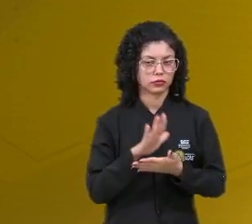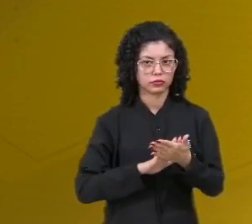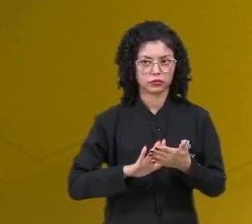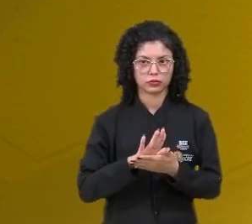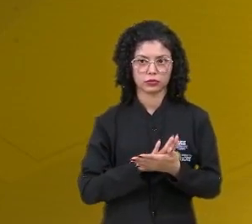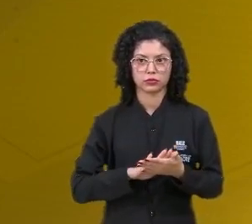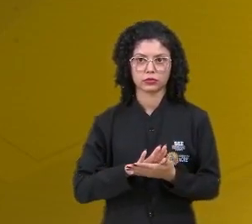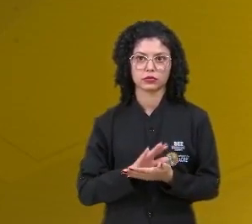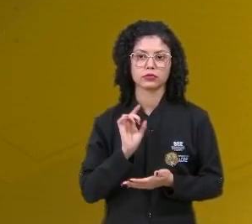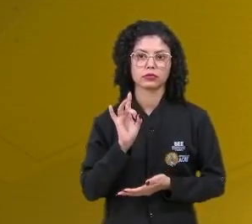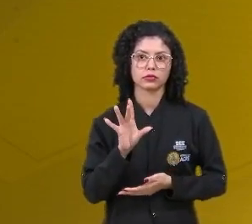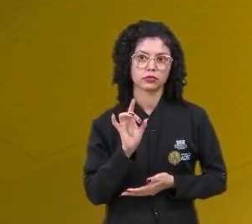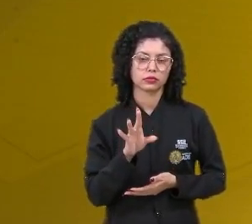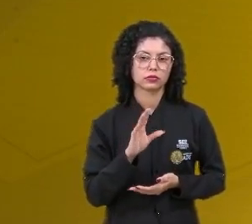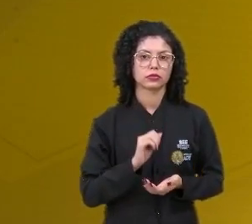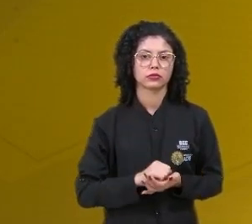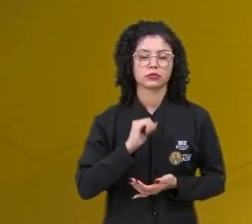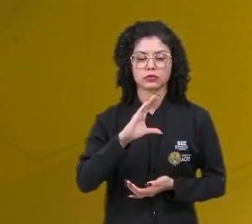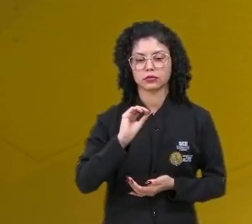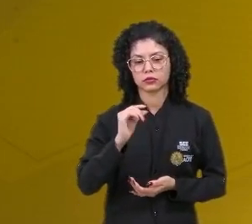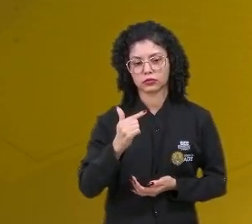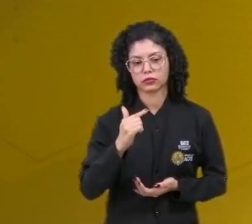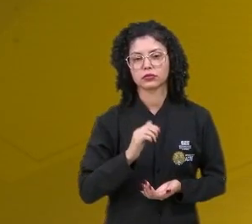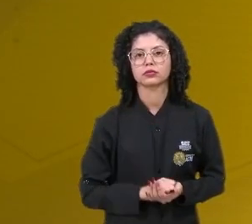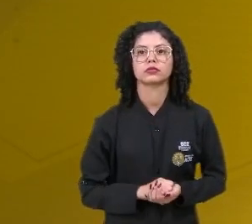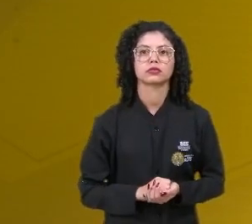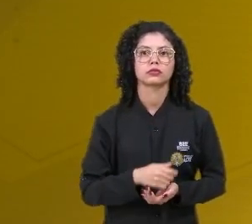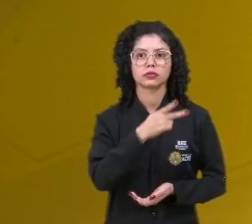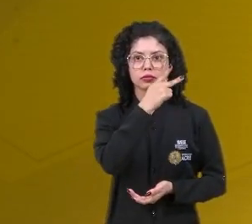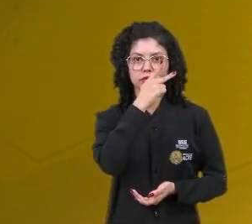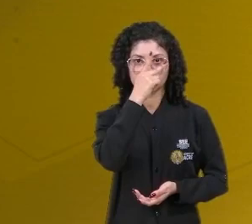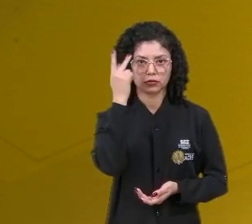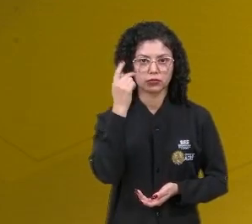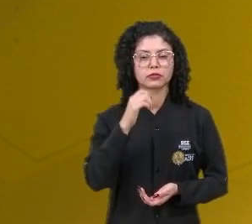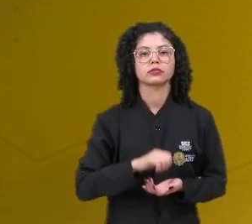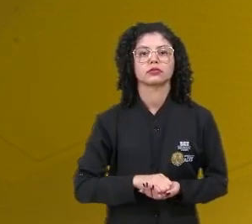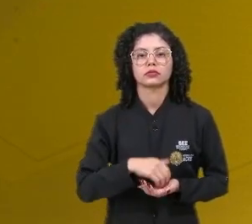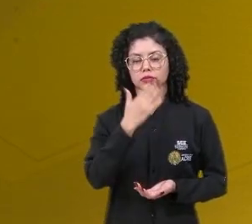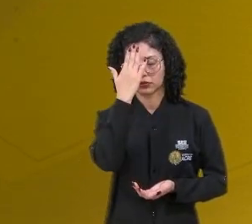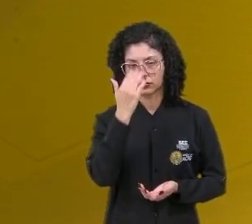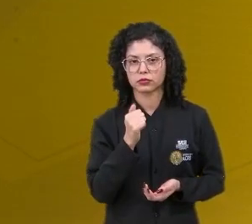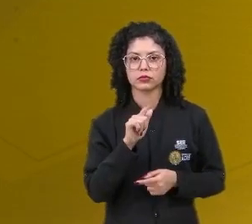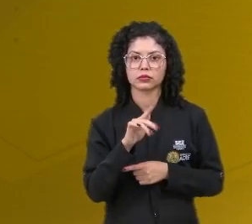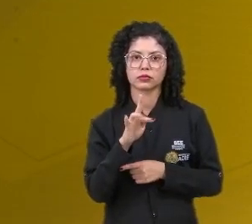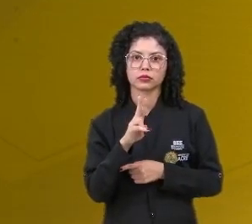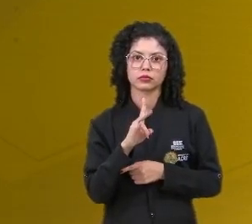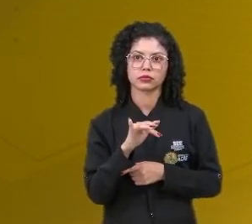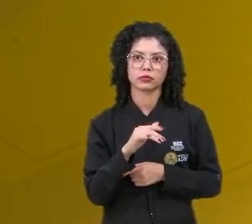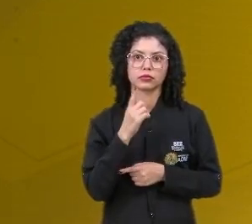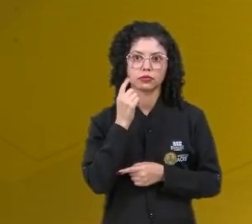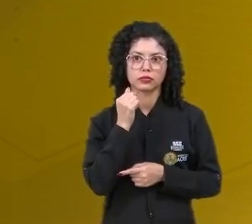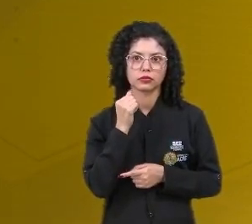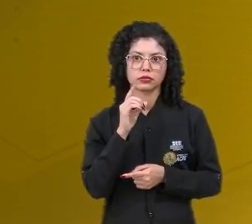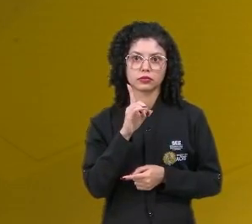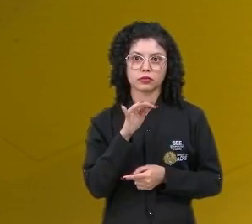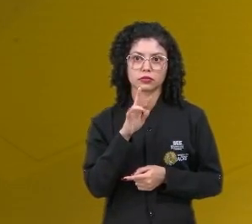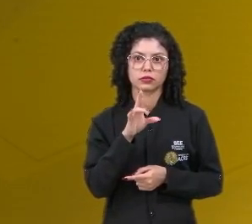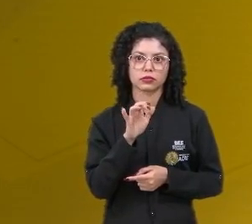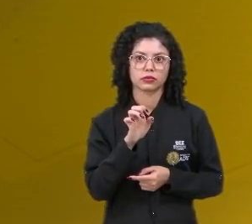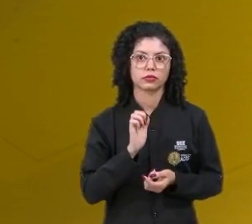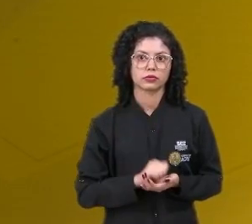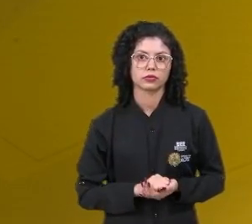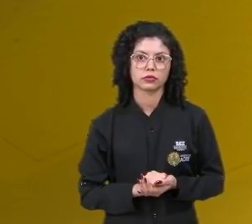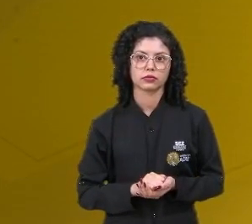tipo de elemento, é somente carbono. Sabemos aí, por exemplo, que a grafite e o diamante são